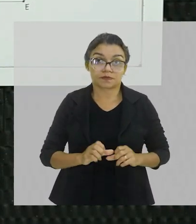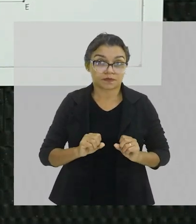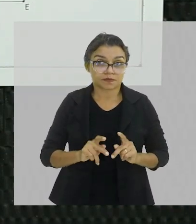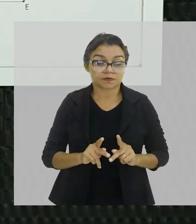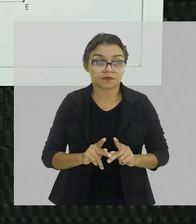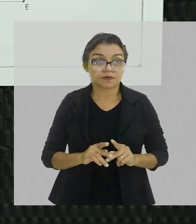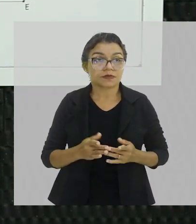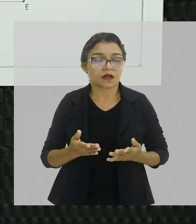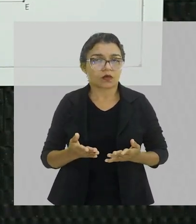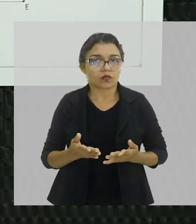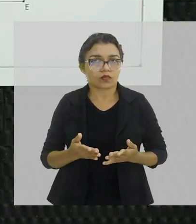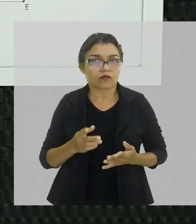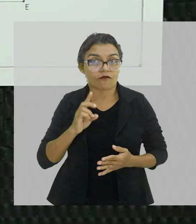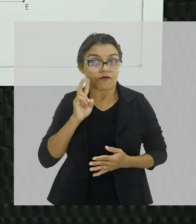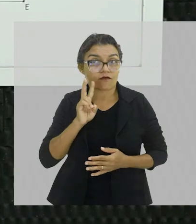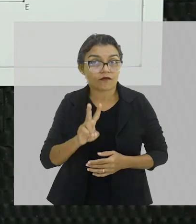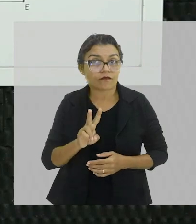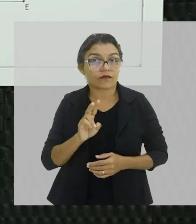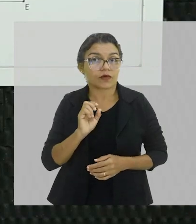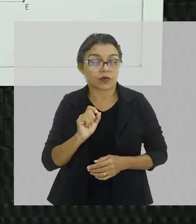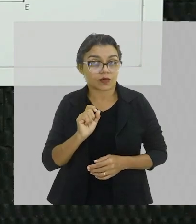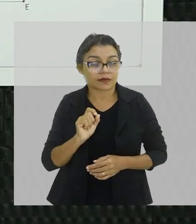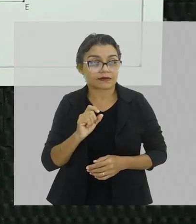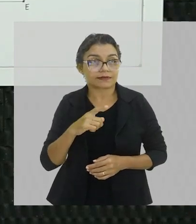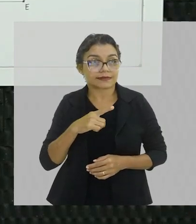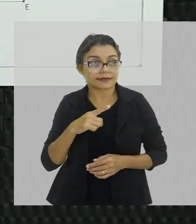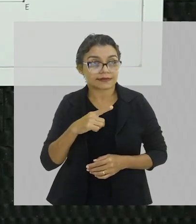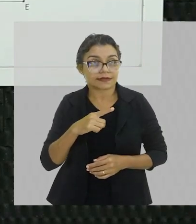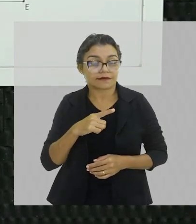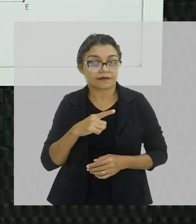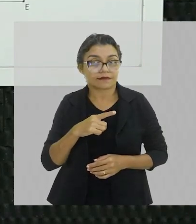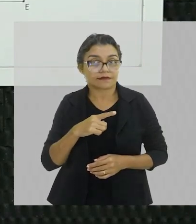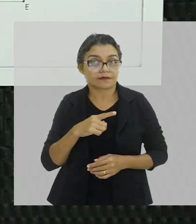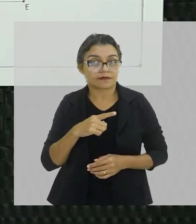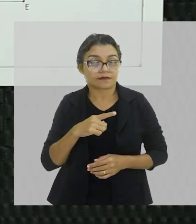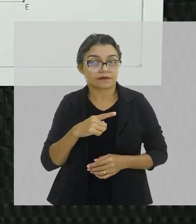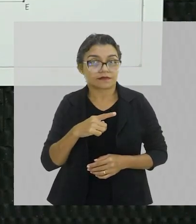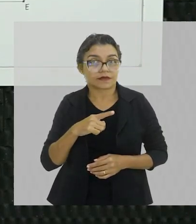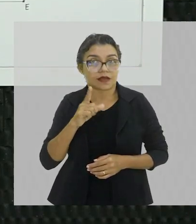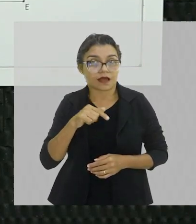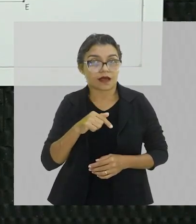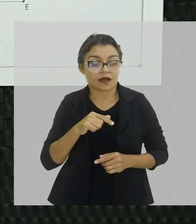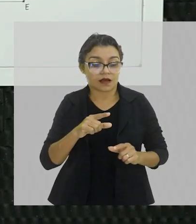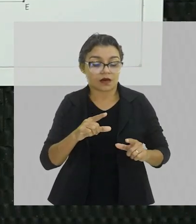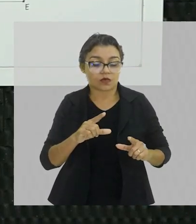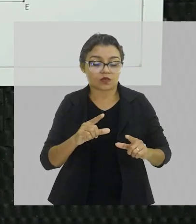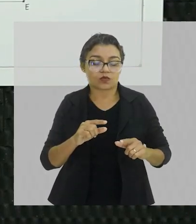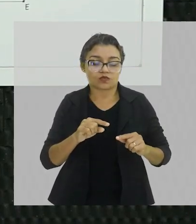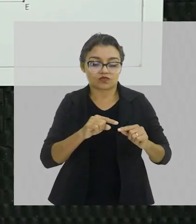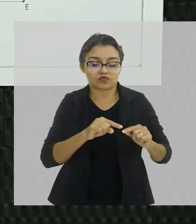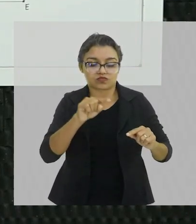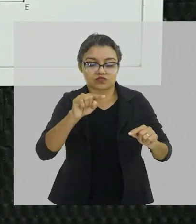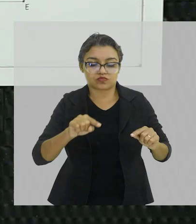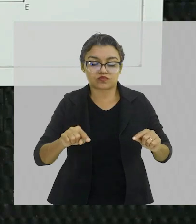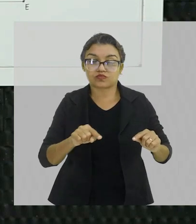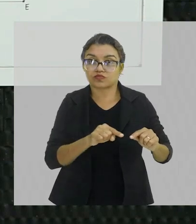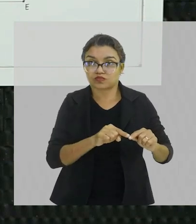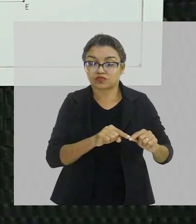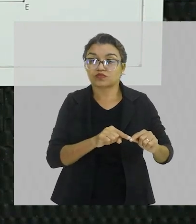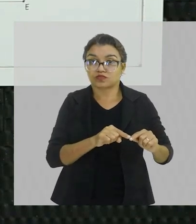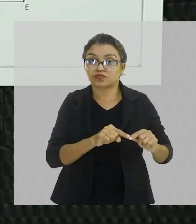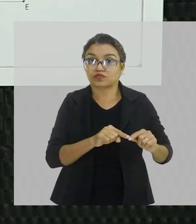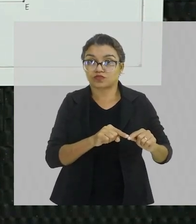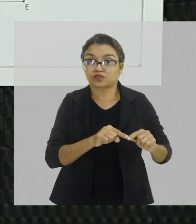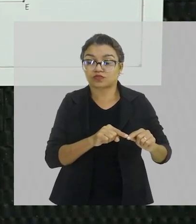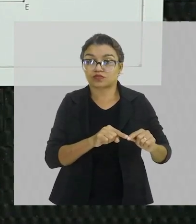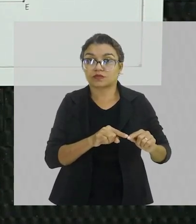Tá? Então, veja só. Aqui, se você observar, é um triângulo retângulo, né? Você pode aplicar o teorema de